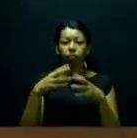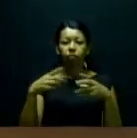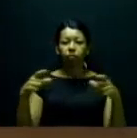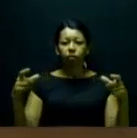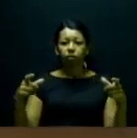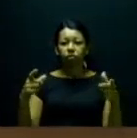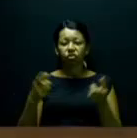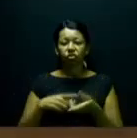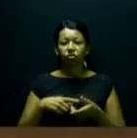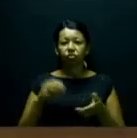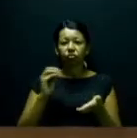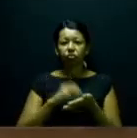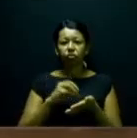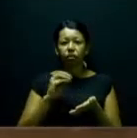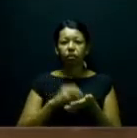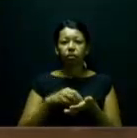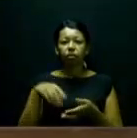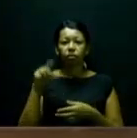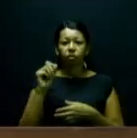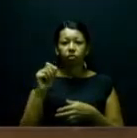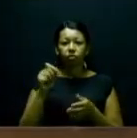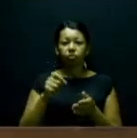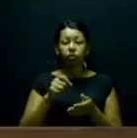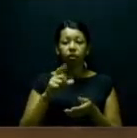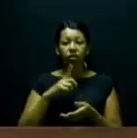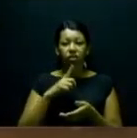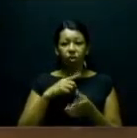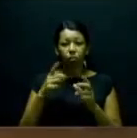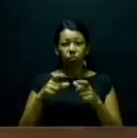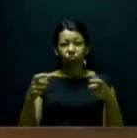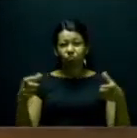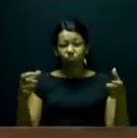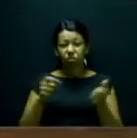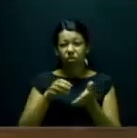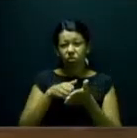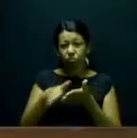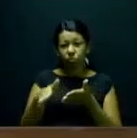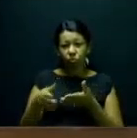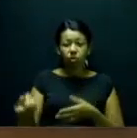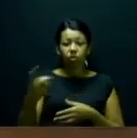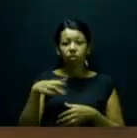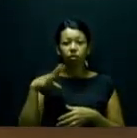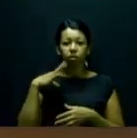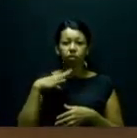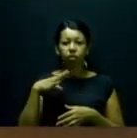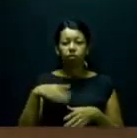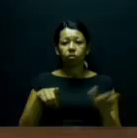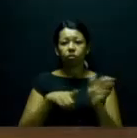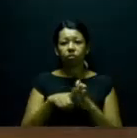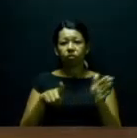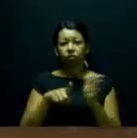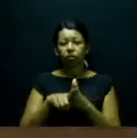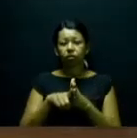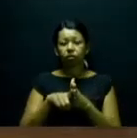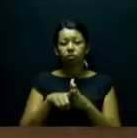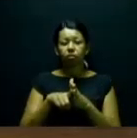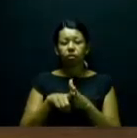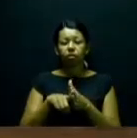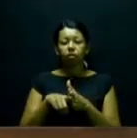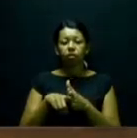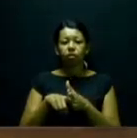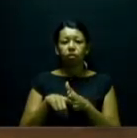grande demanda de multas na cidade. E com estas apurações, com estas